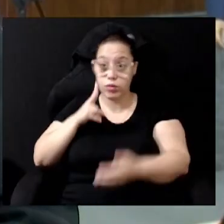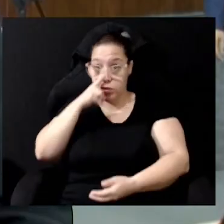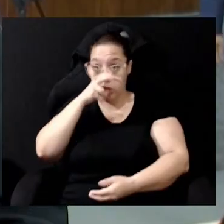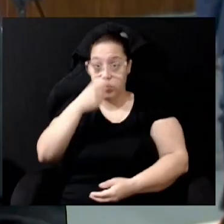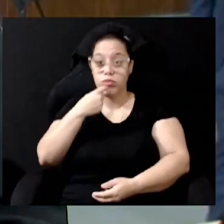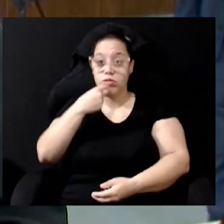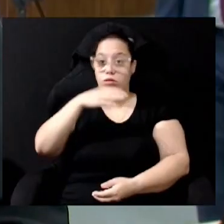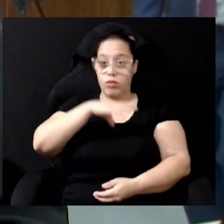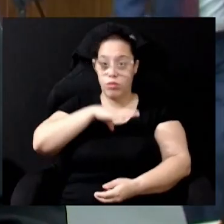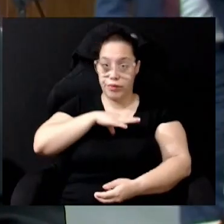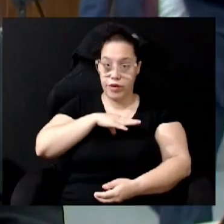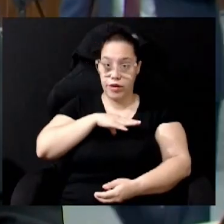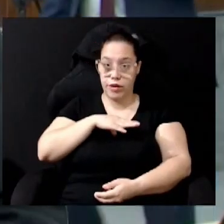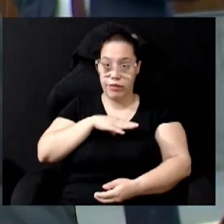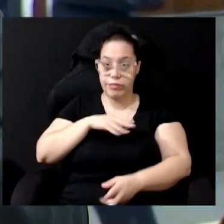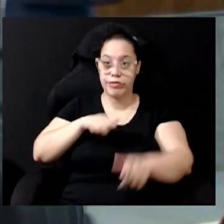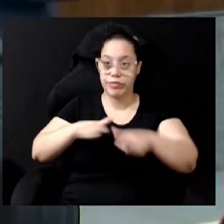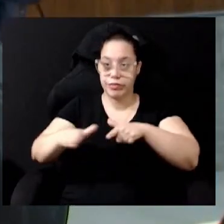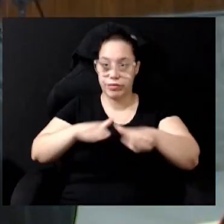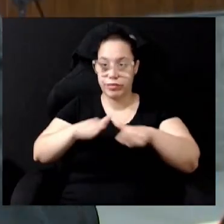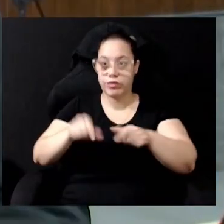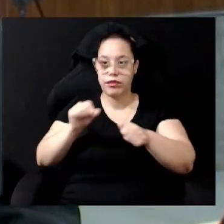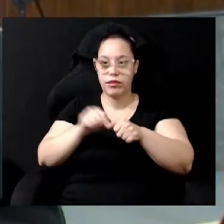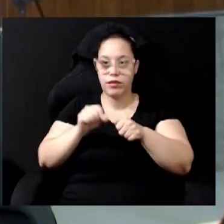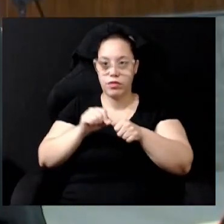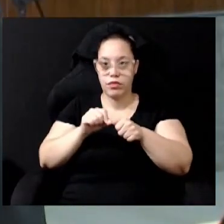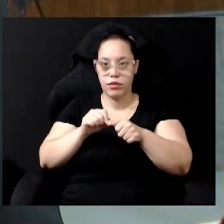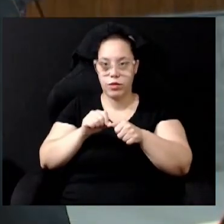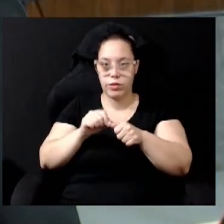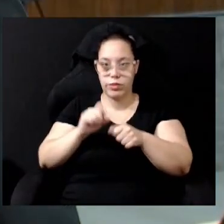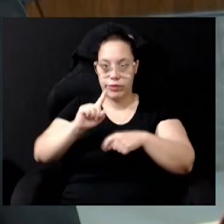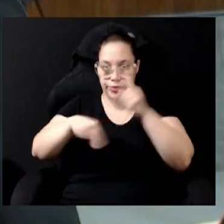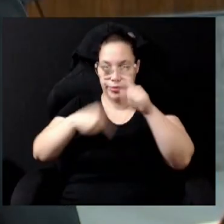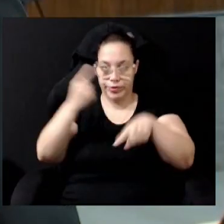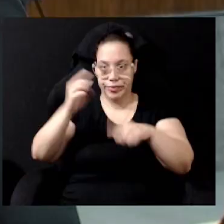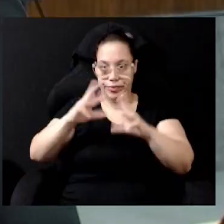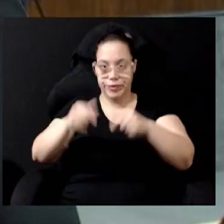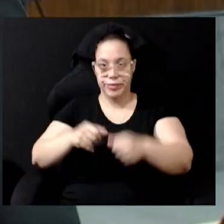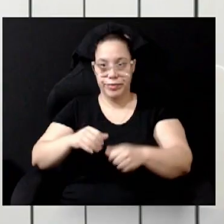e nós vamos trabalhar para tornar realidade na vida de todos os cidadãos.